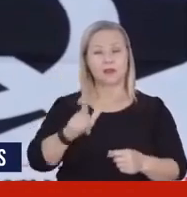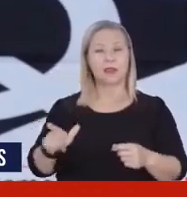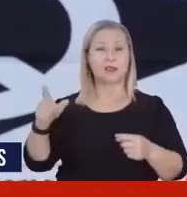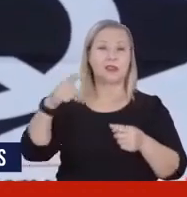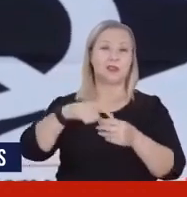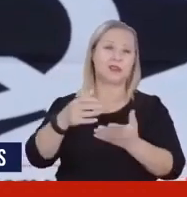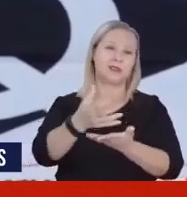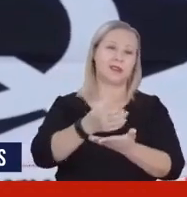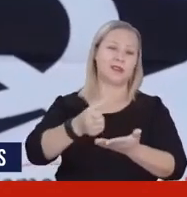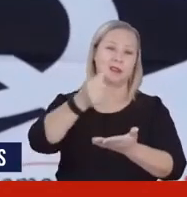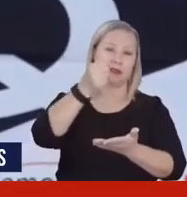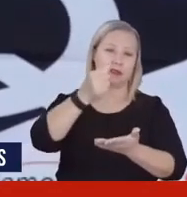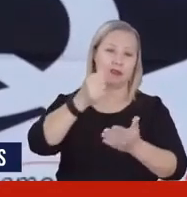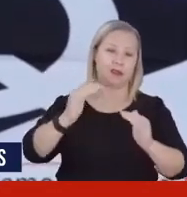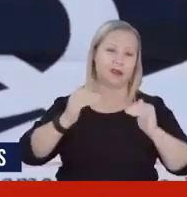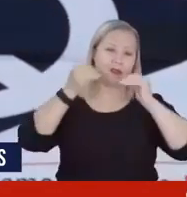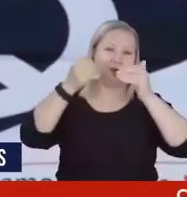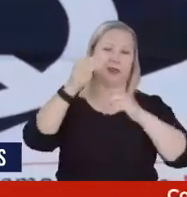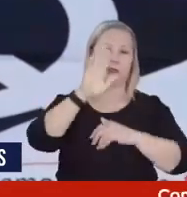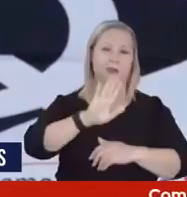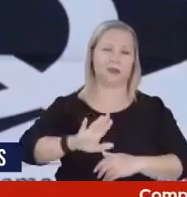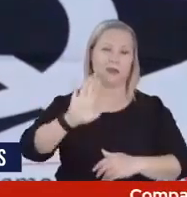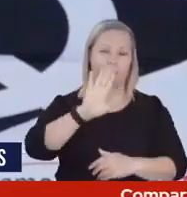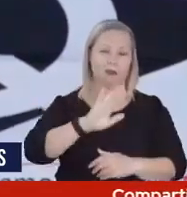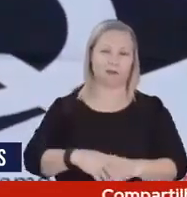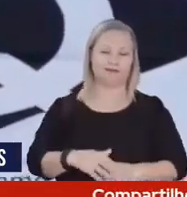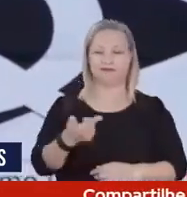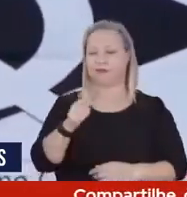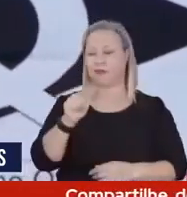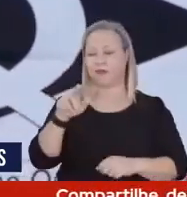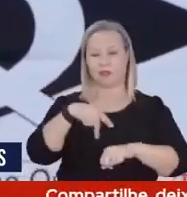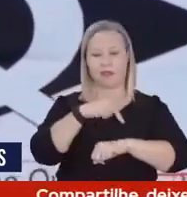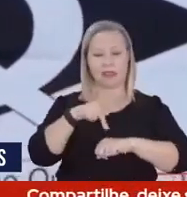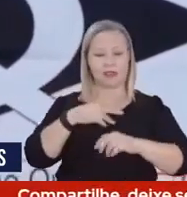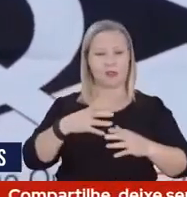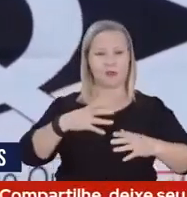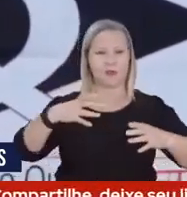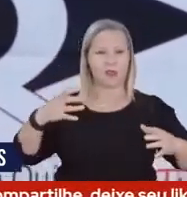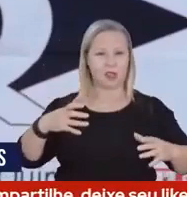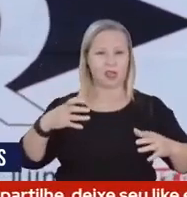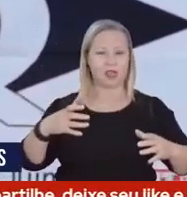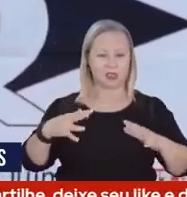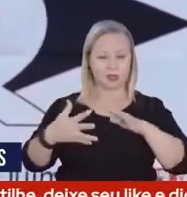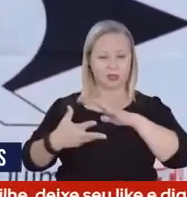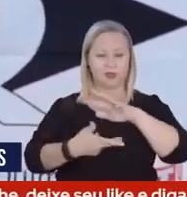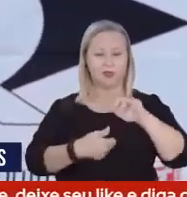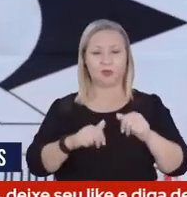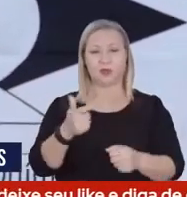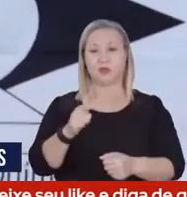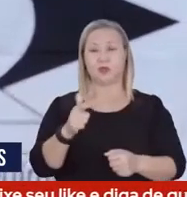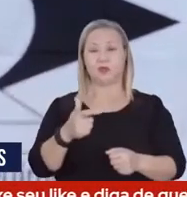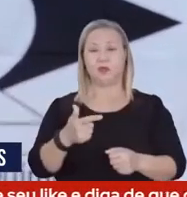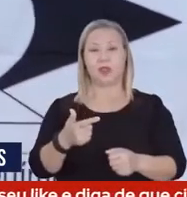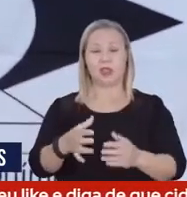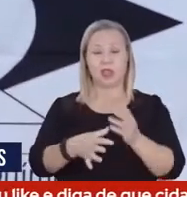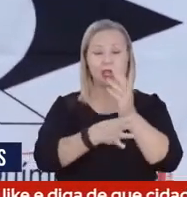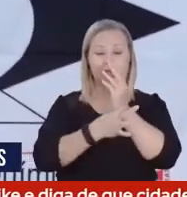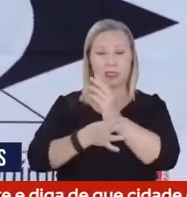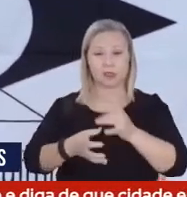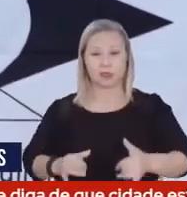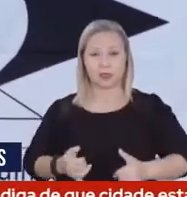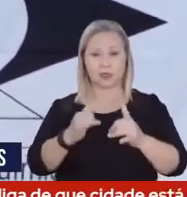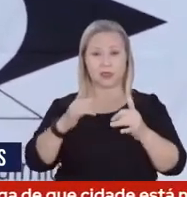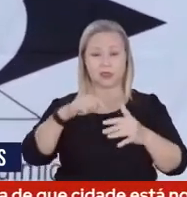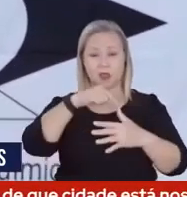Não há nenhuma nação do mundo grande que não tenha na segurança energética o elemento-chave do